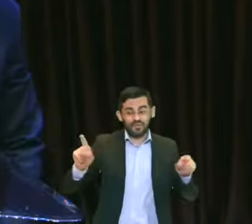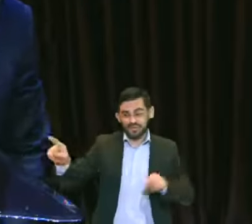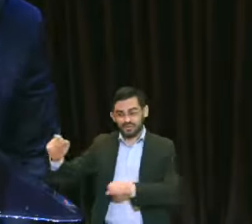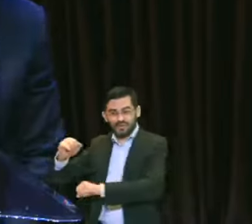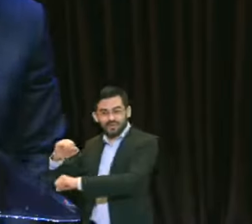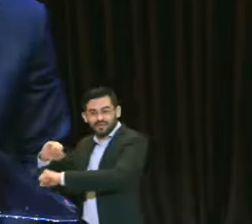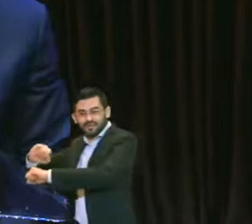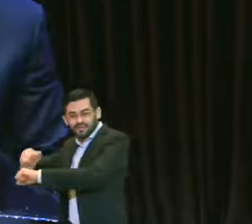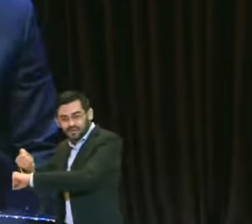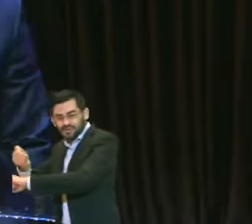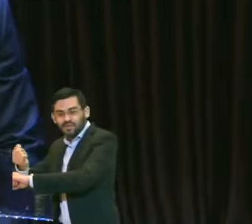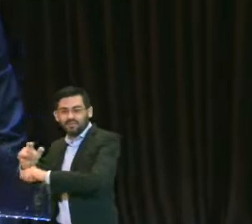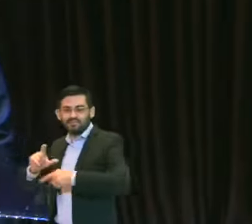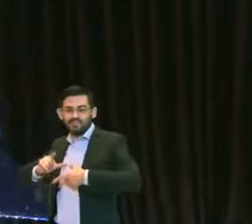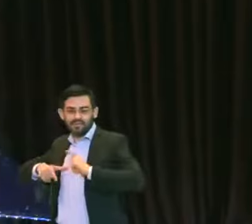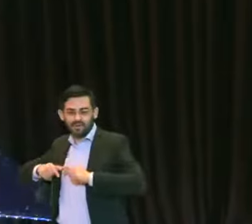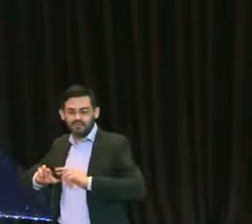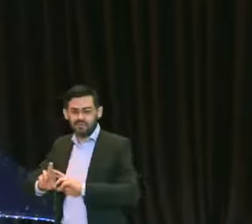É diferente.